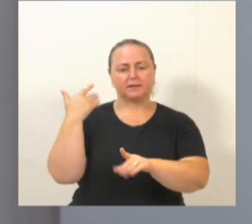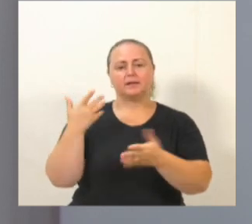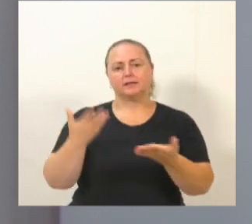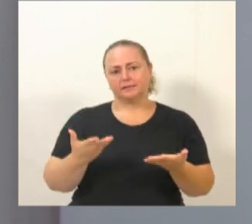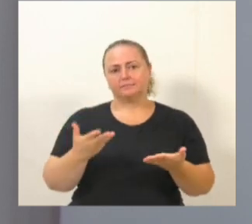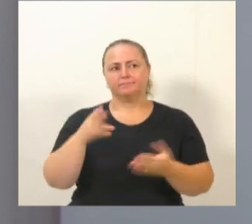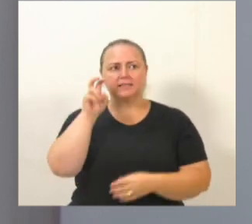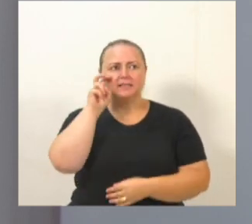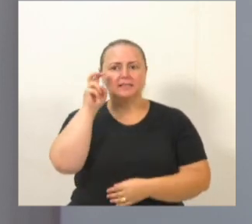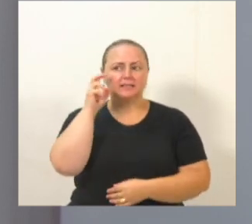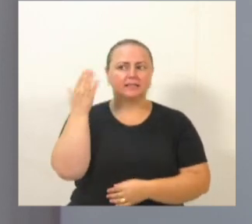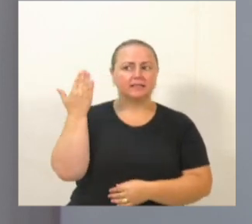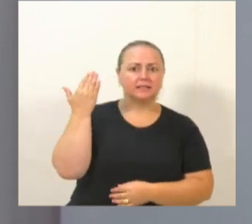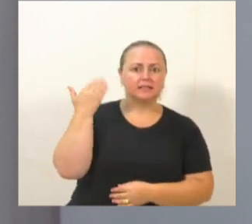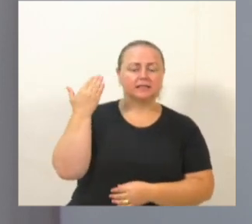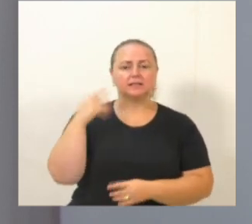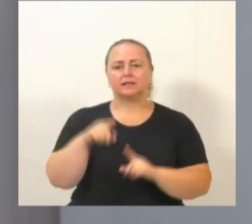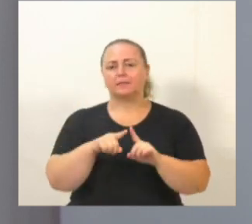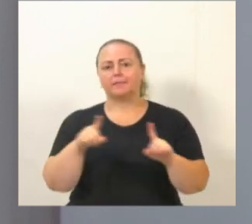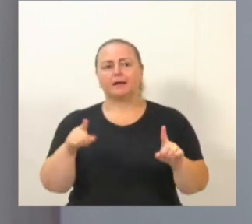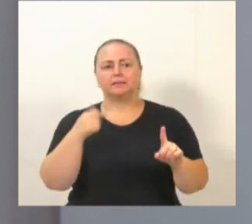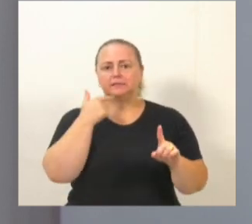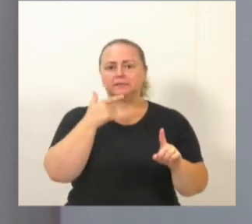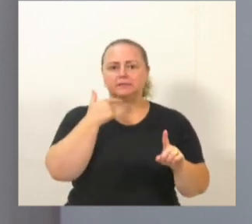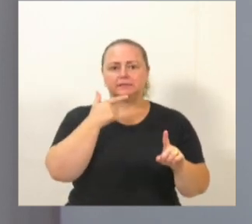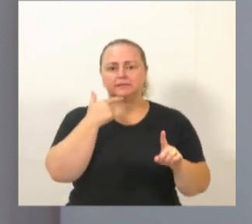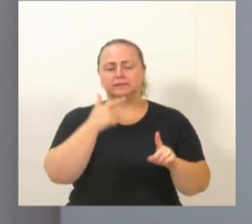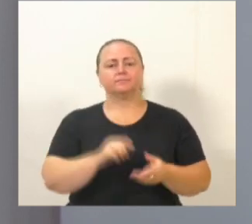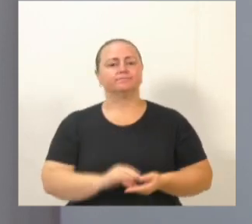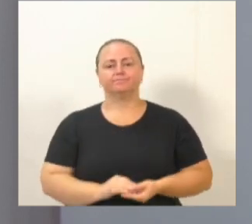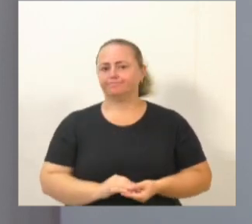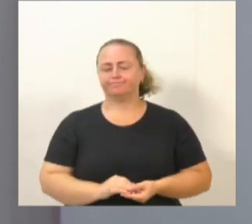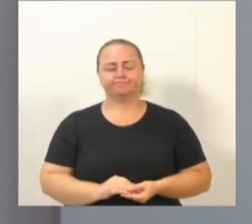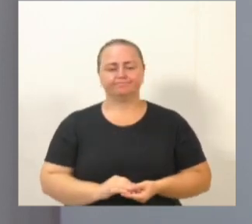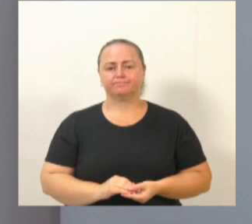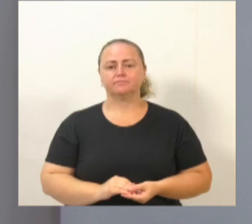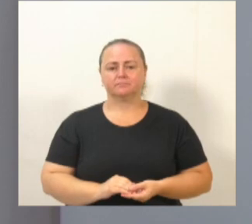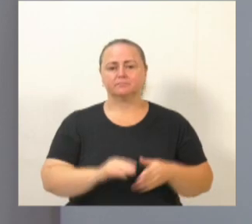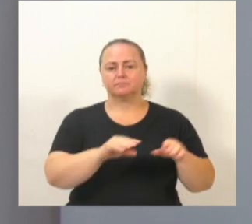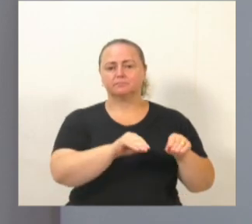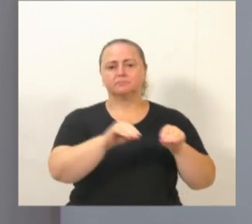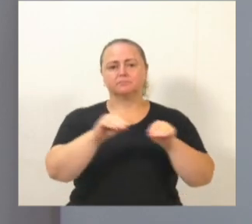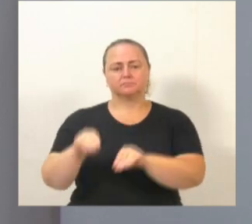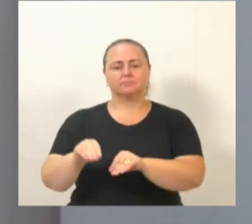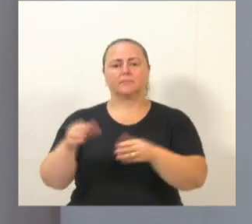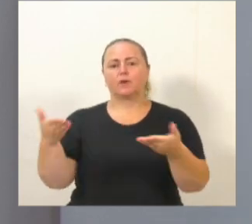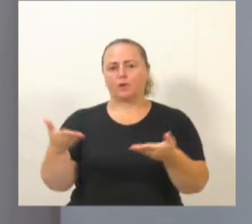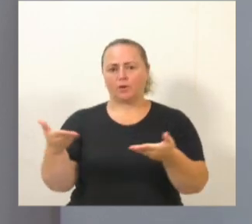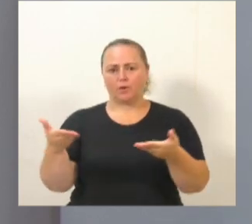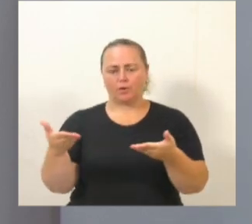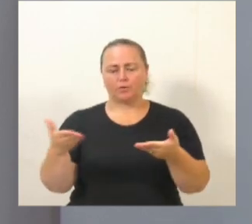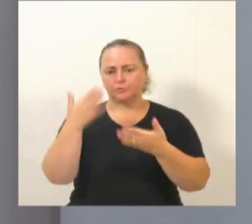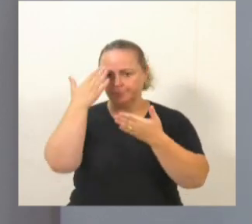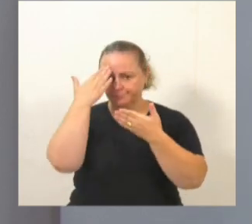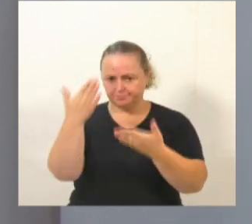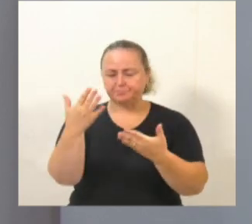quinta-feira passada. Eu tinha um compromisso que eu não consegui evitar, então pedi o adiamento para hoje. Muito obrigado por